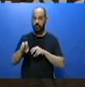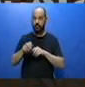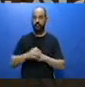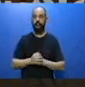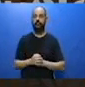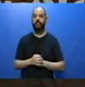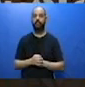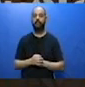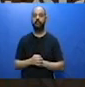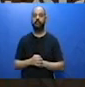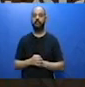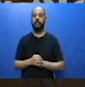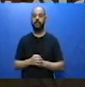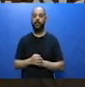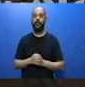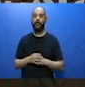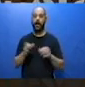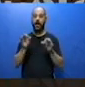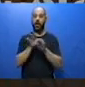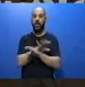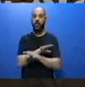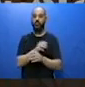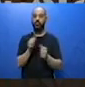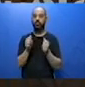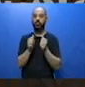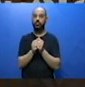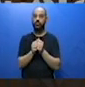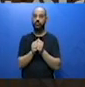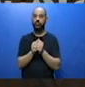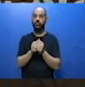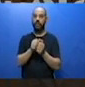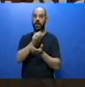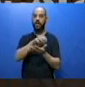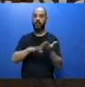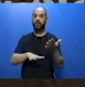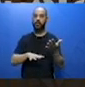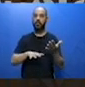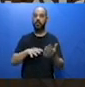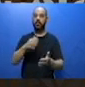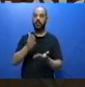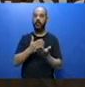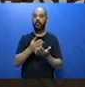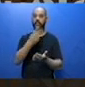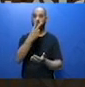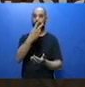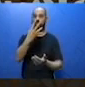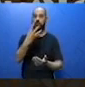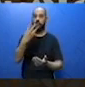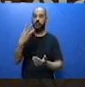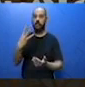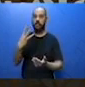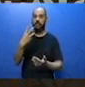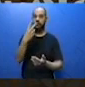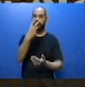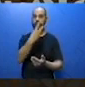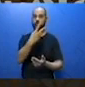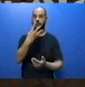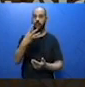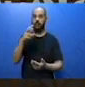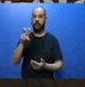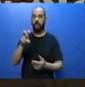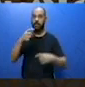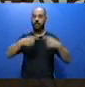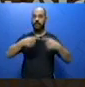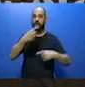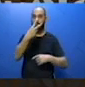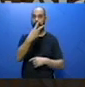importante. Resolvemos juntos as atividades da página 243, 245 e o desafio da